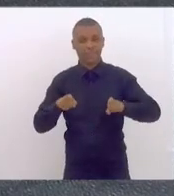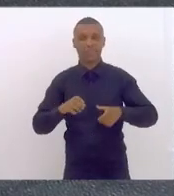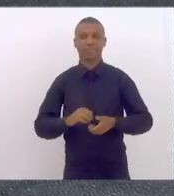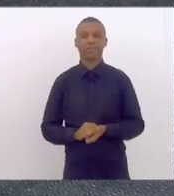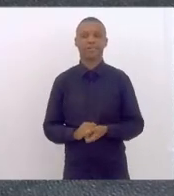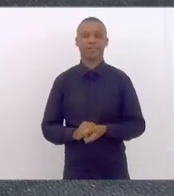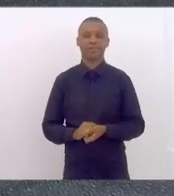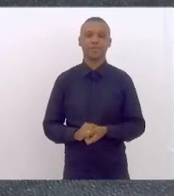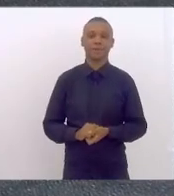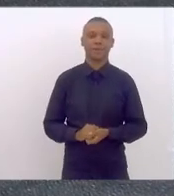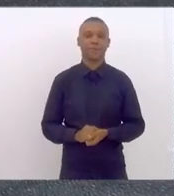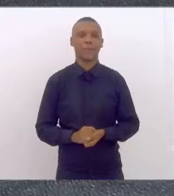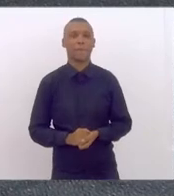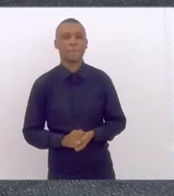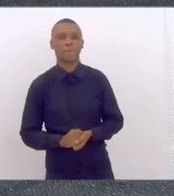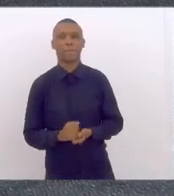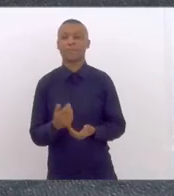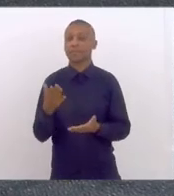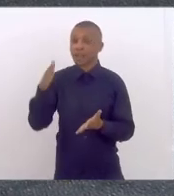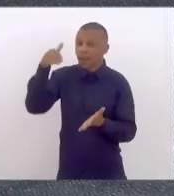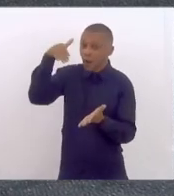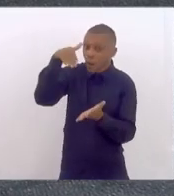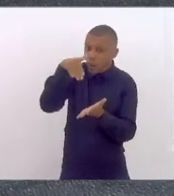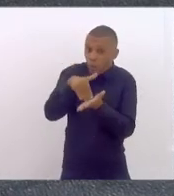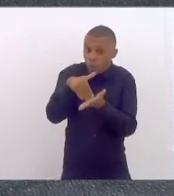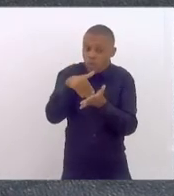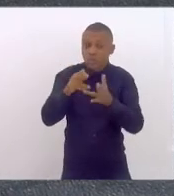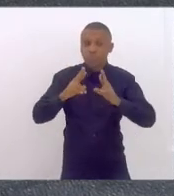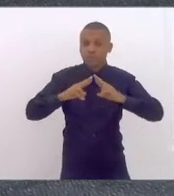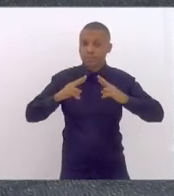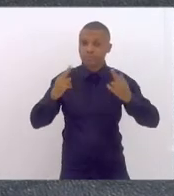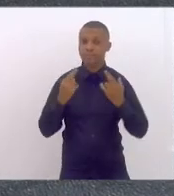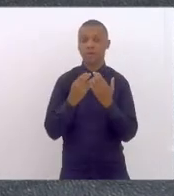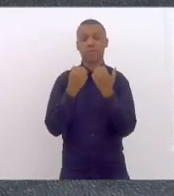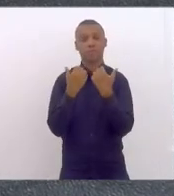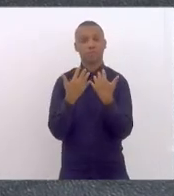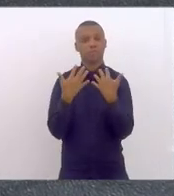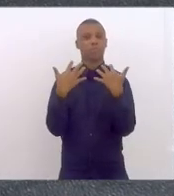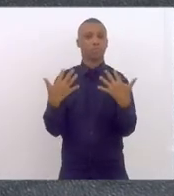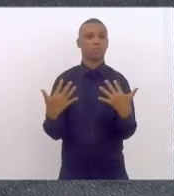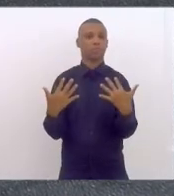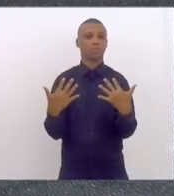quer dizer na última sessão do